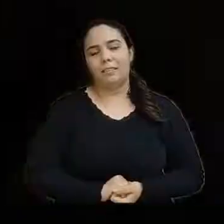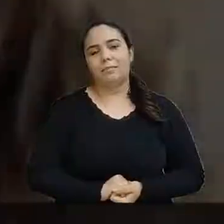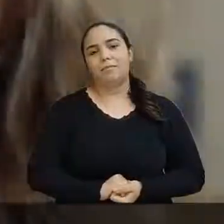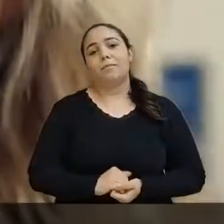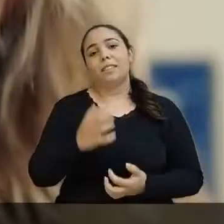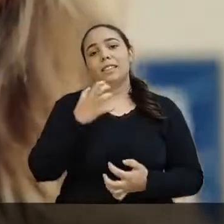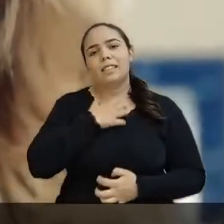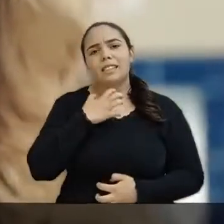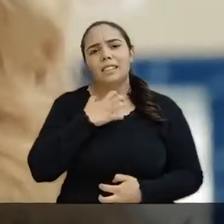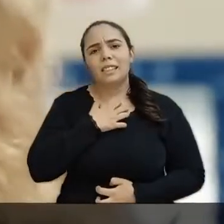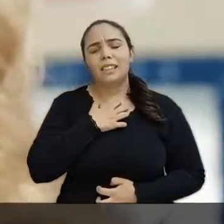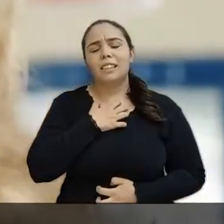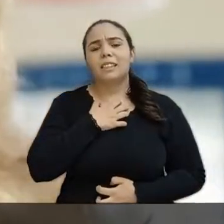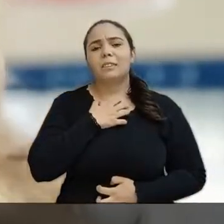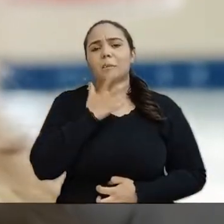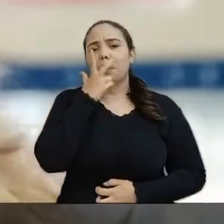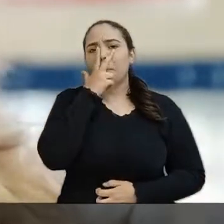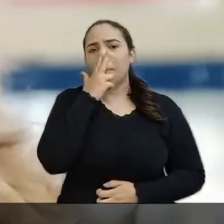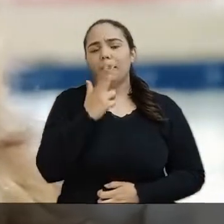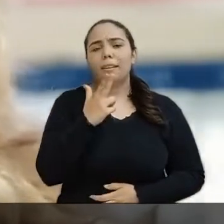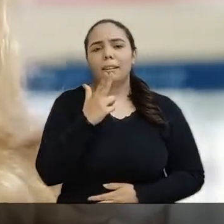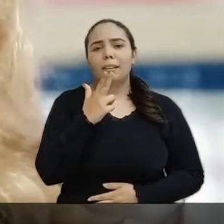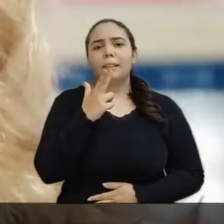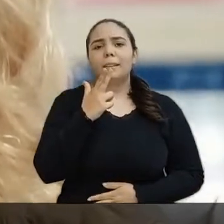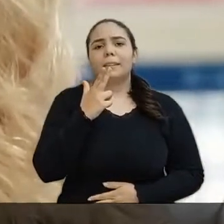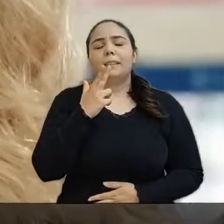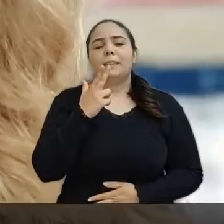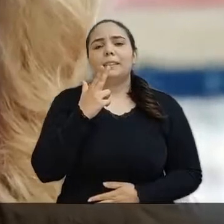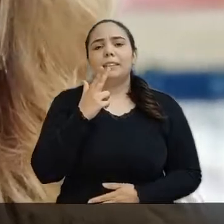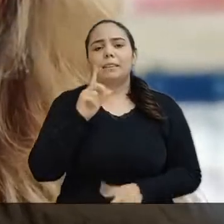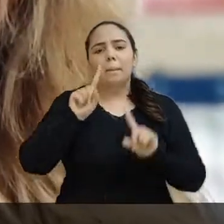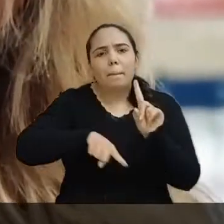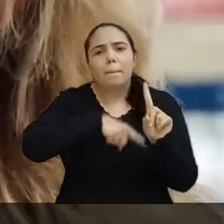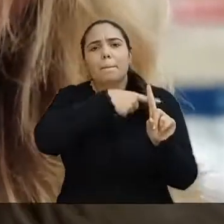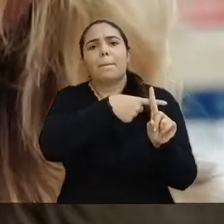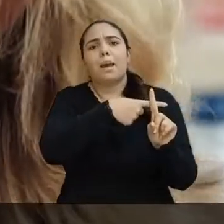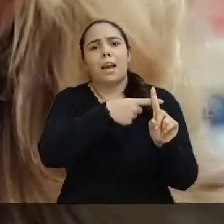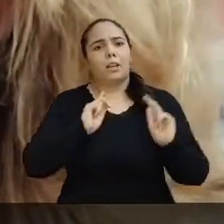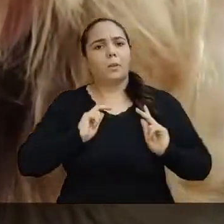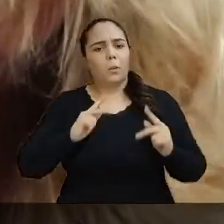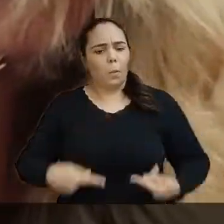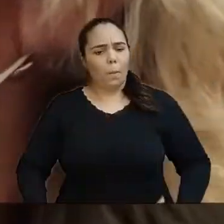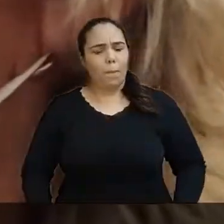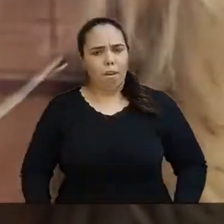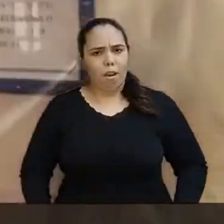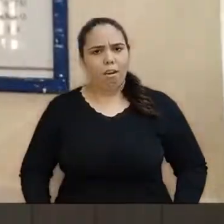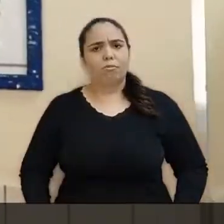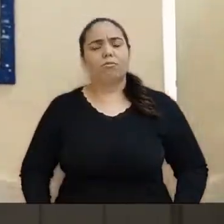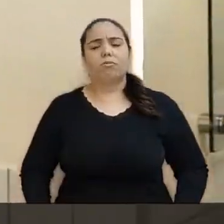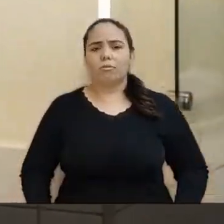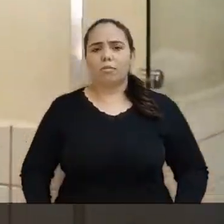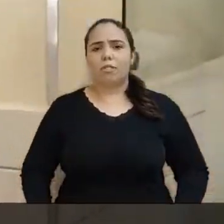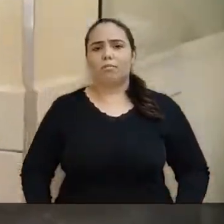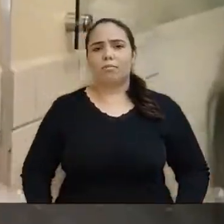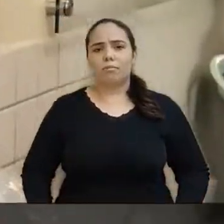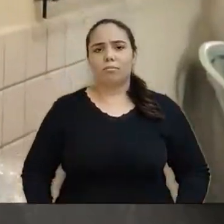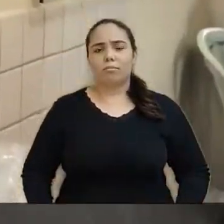realizo. Eu me sinto assim, mais humana, mais